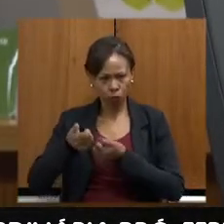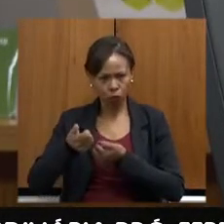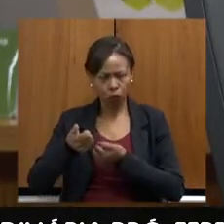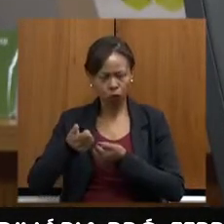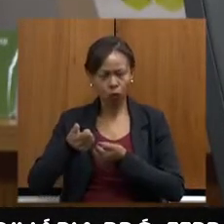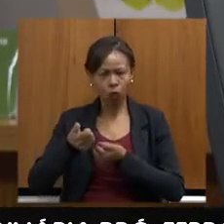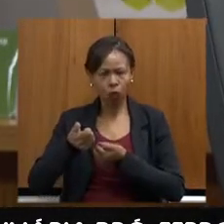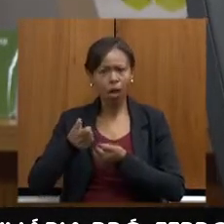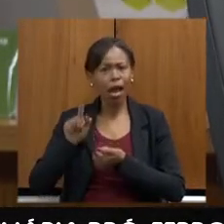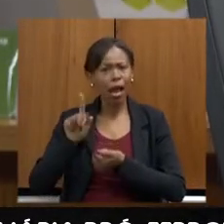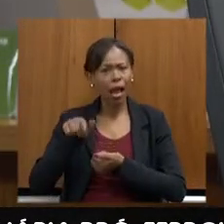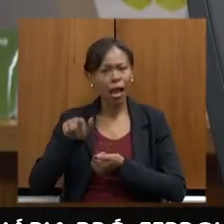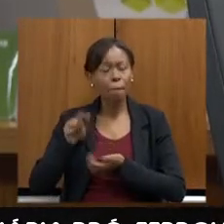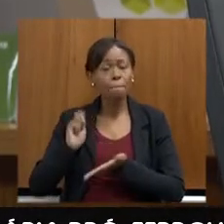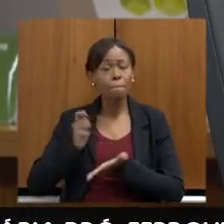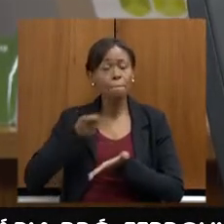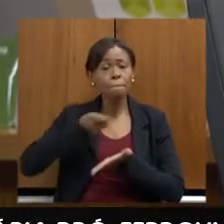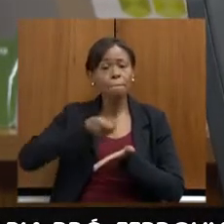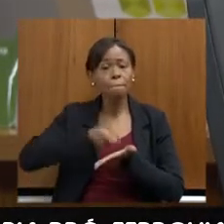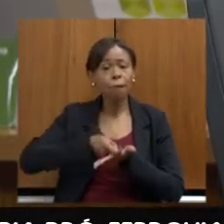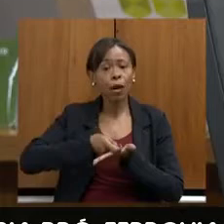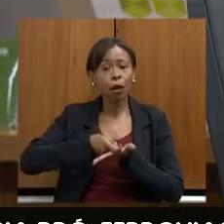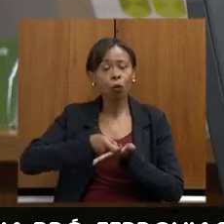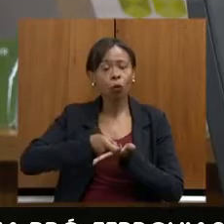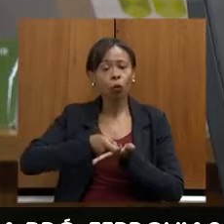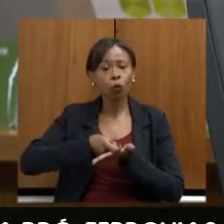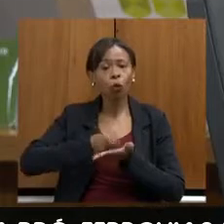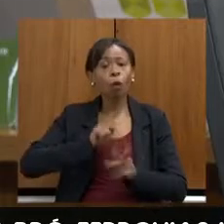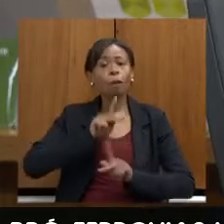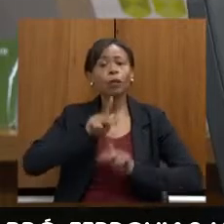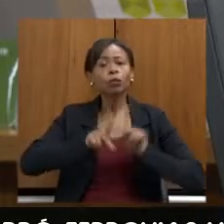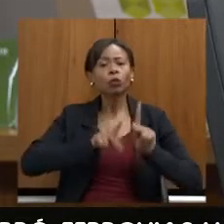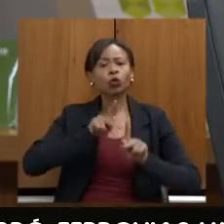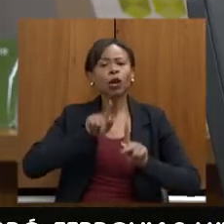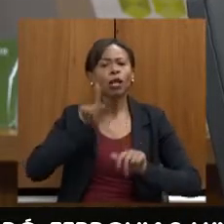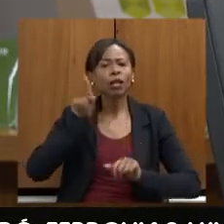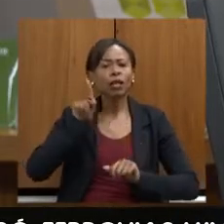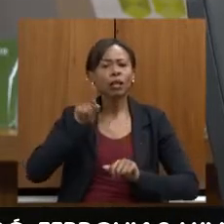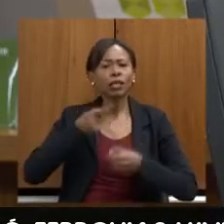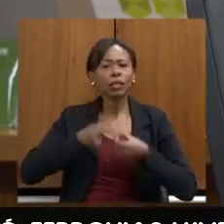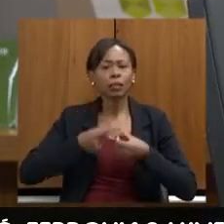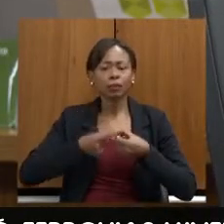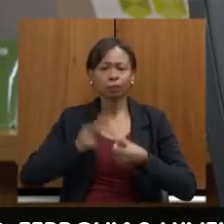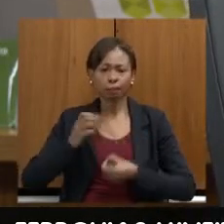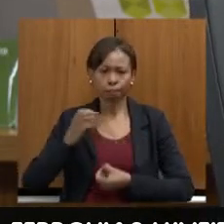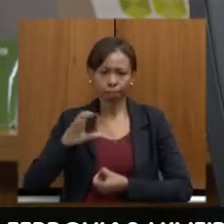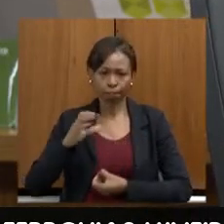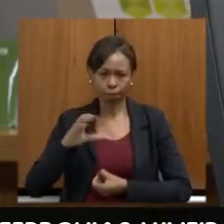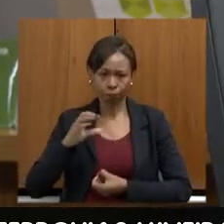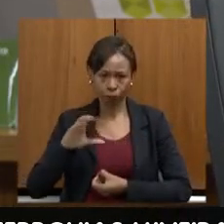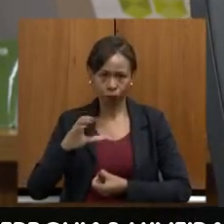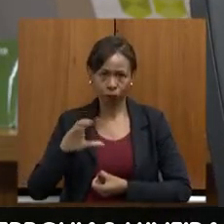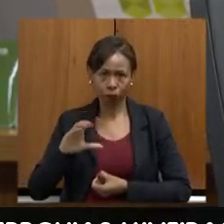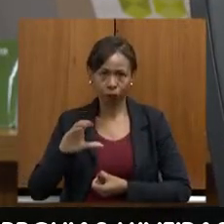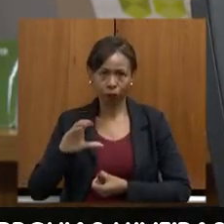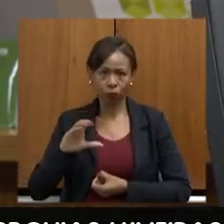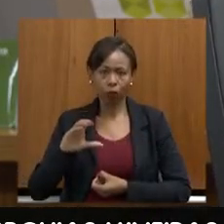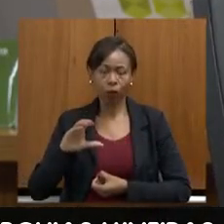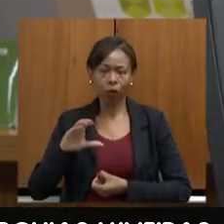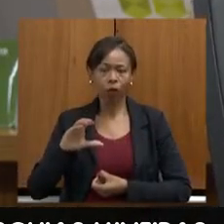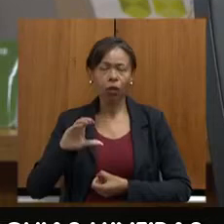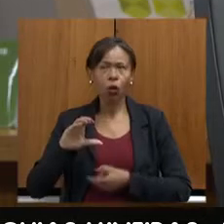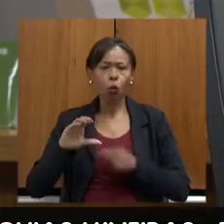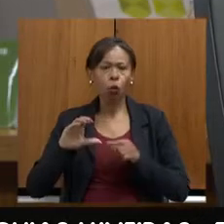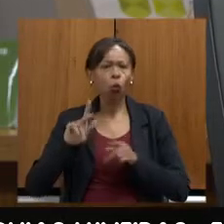apago para a população de Contagem que foi A